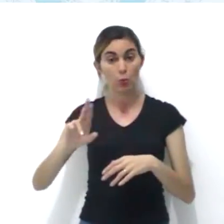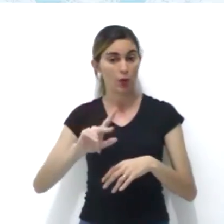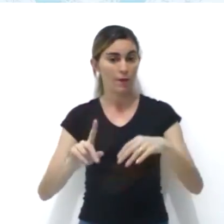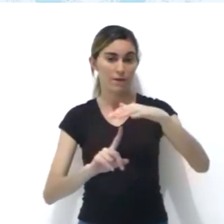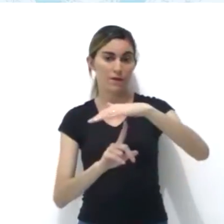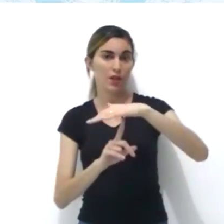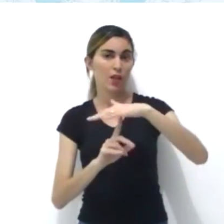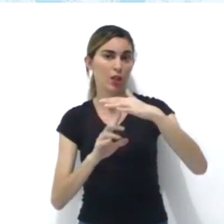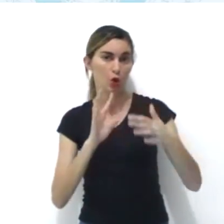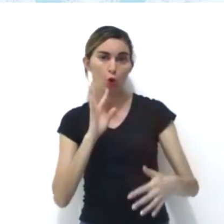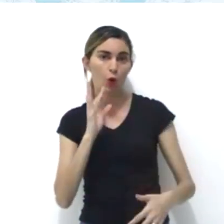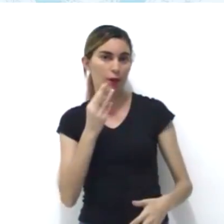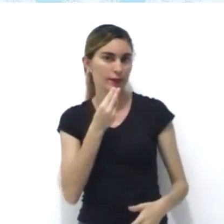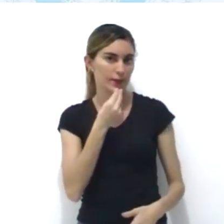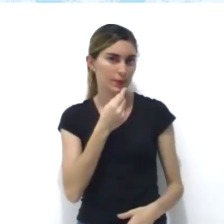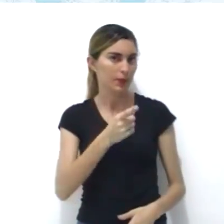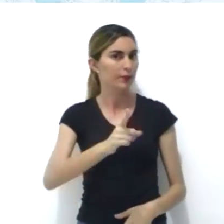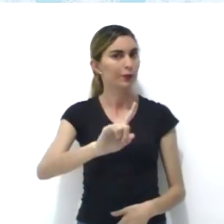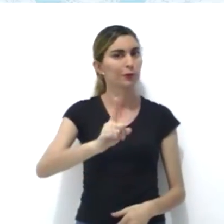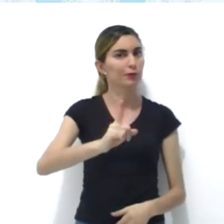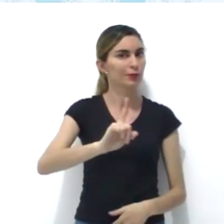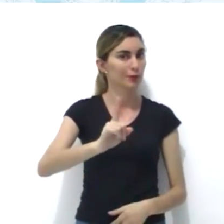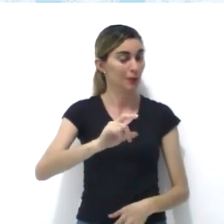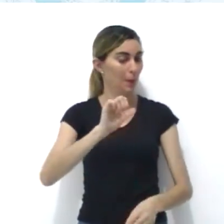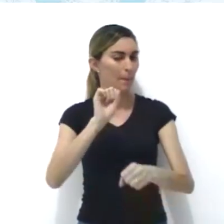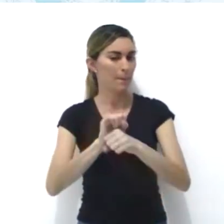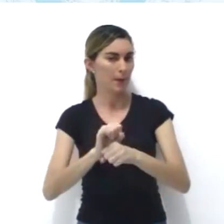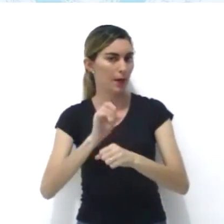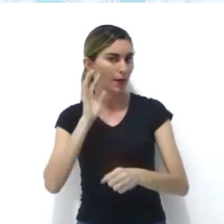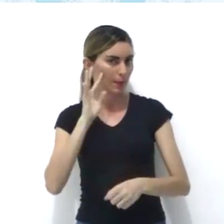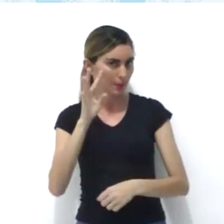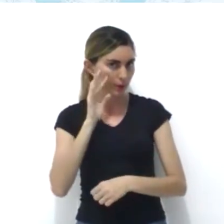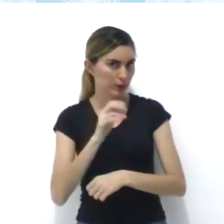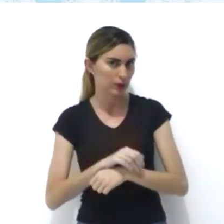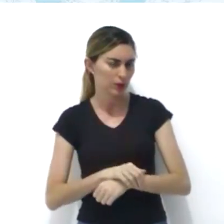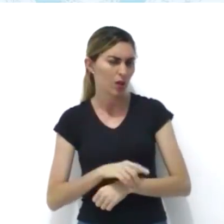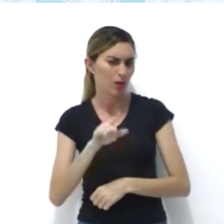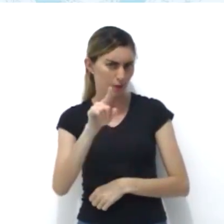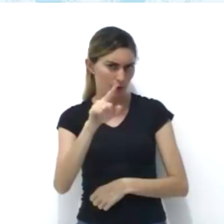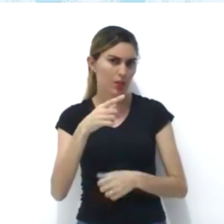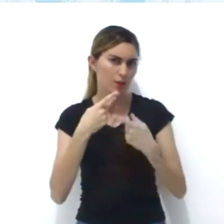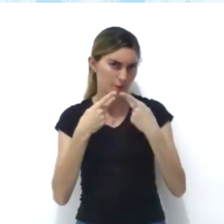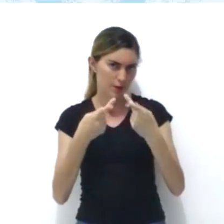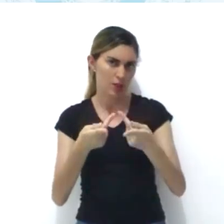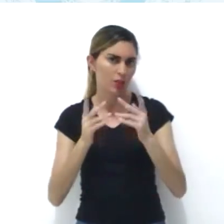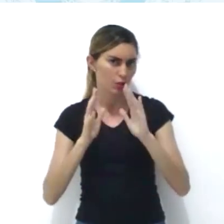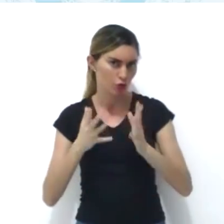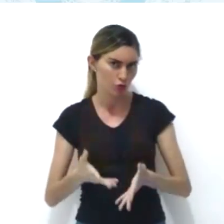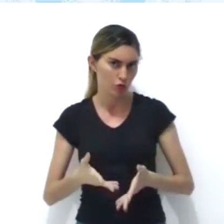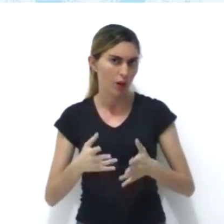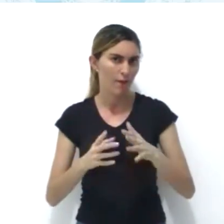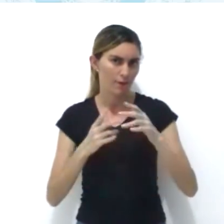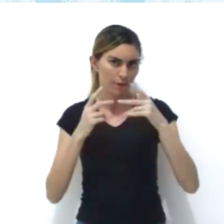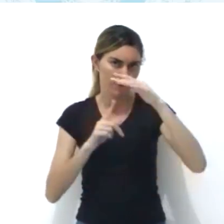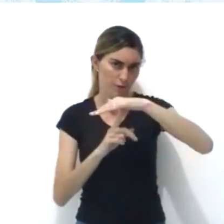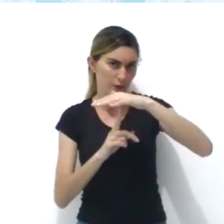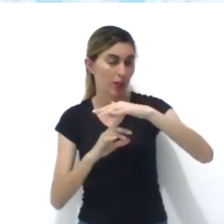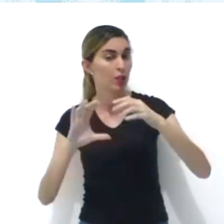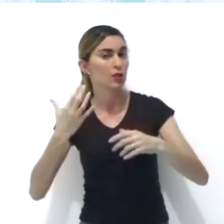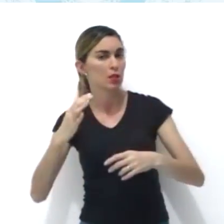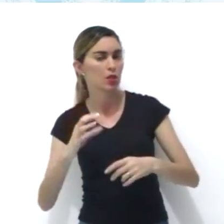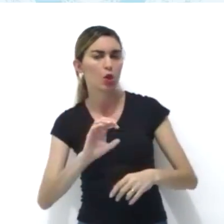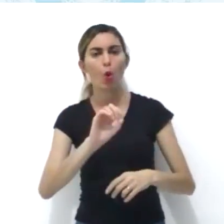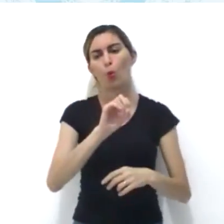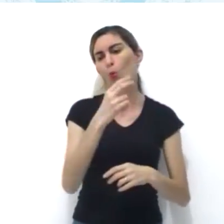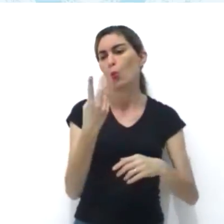ciências não são feiras de conhecimento. Então, para e pensa aí um pouquinho. Será que vocês visitaram feiras